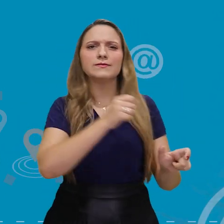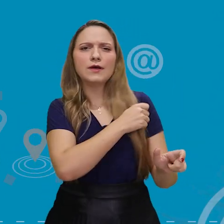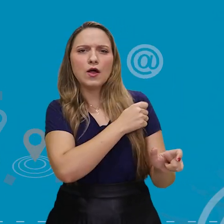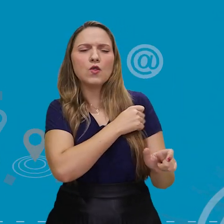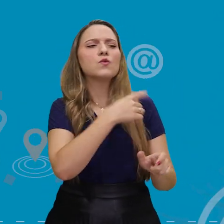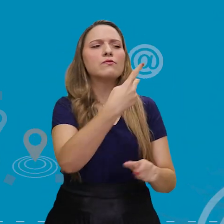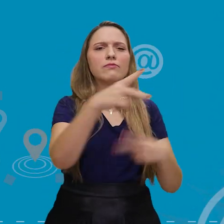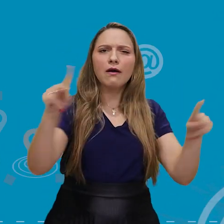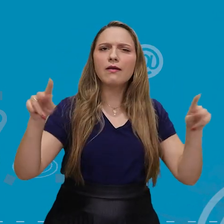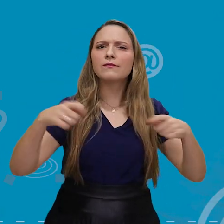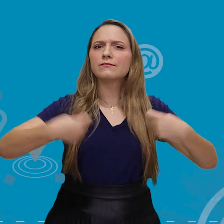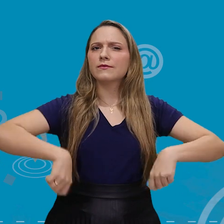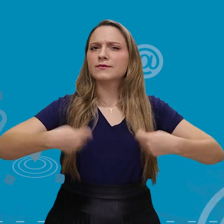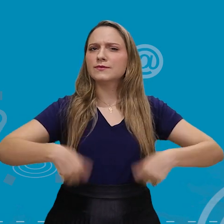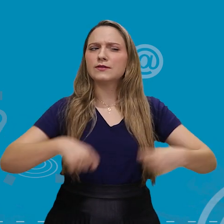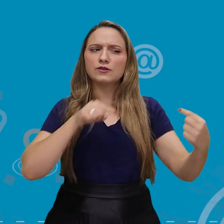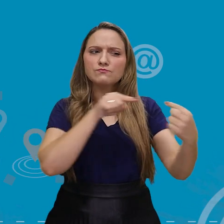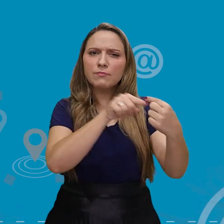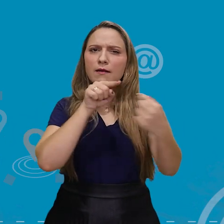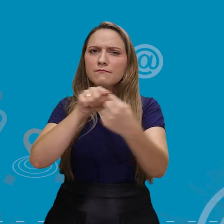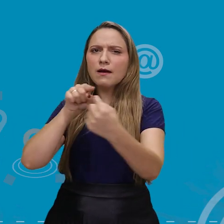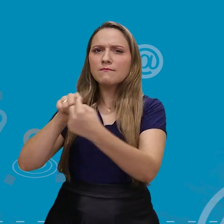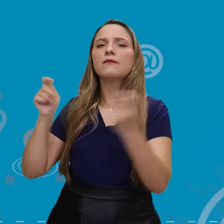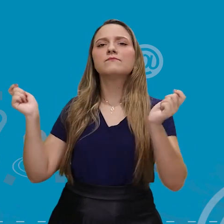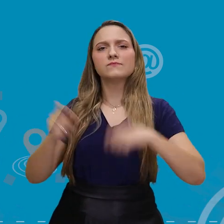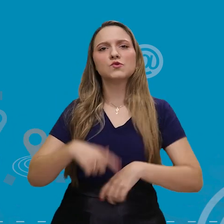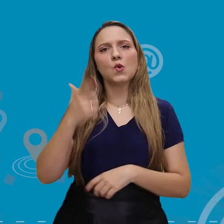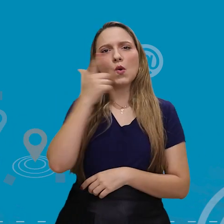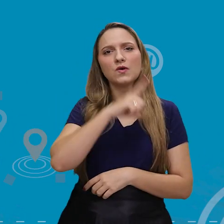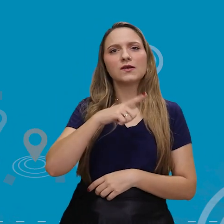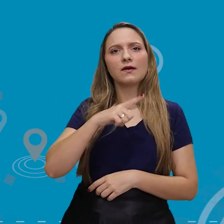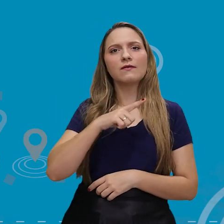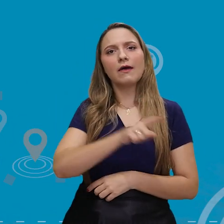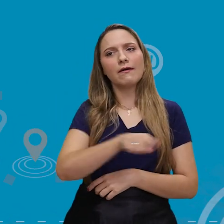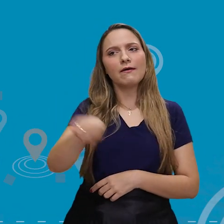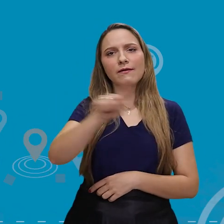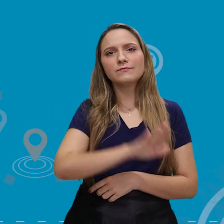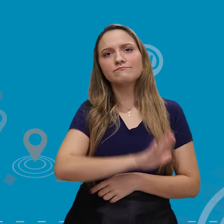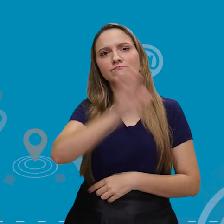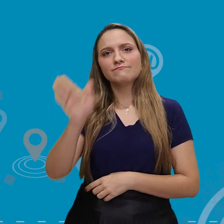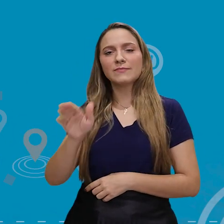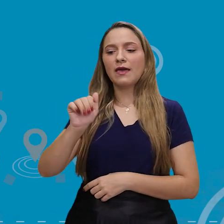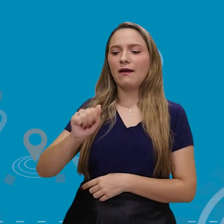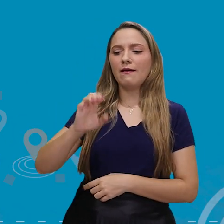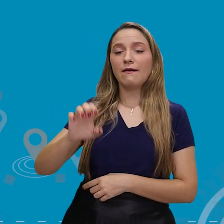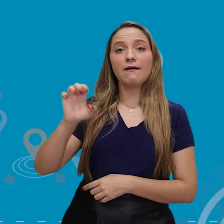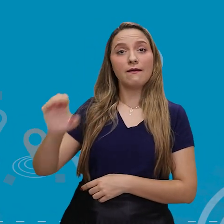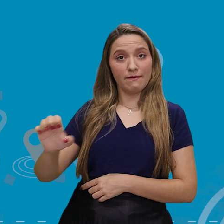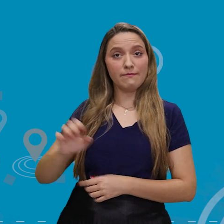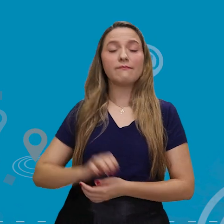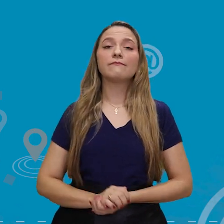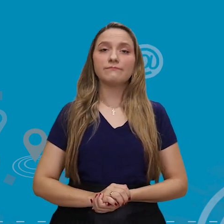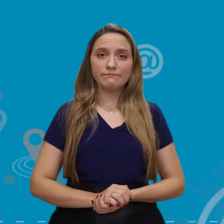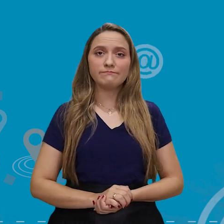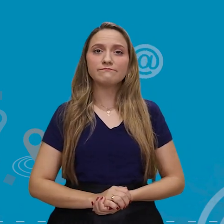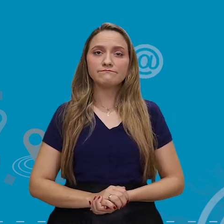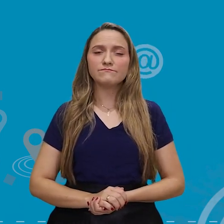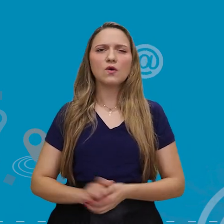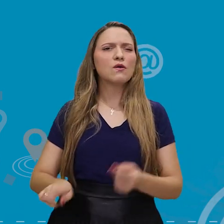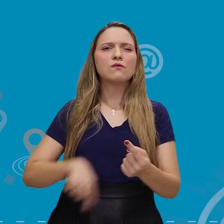e estudante e os encaminhe para o atendimento educacional especializado, o AEE.